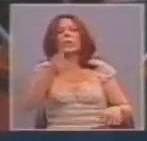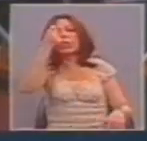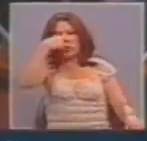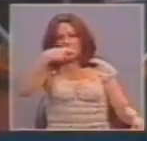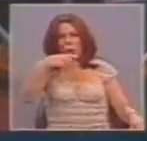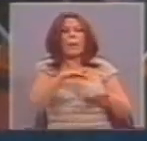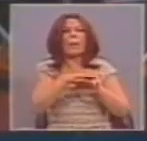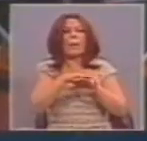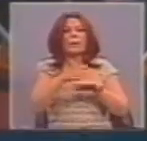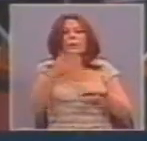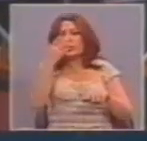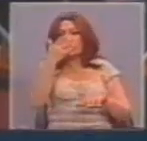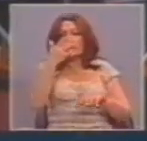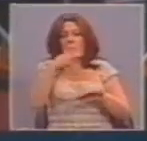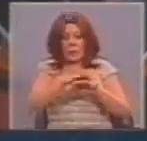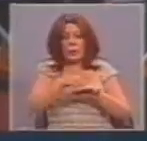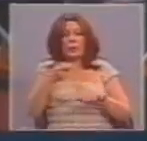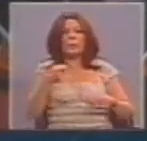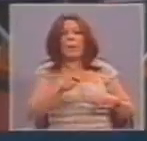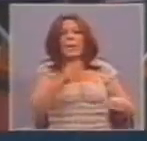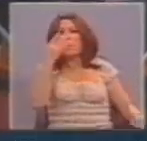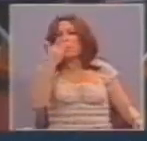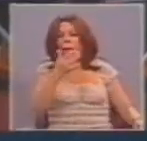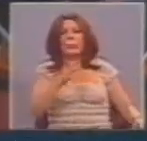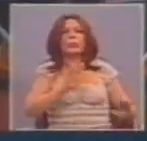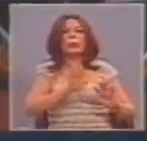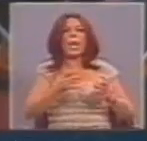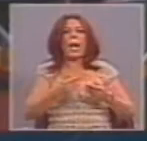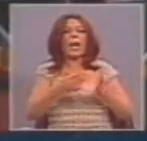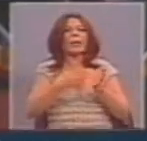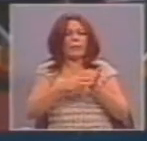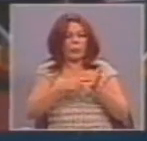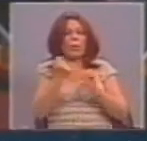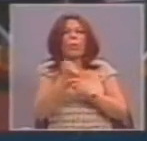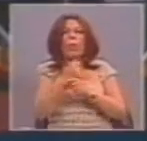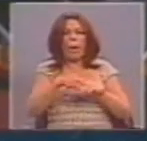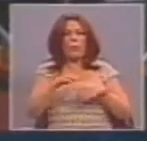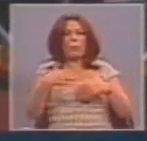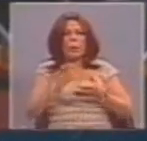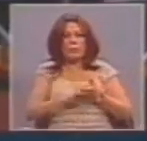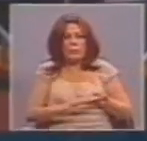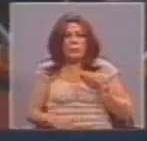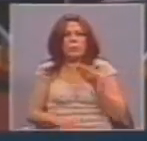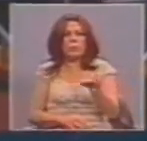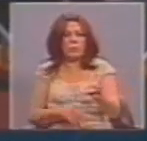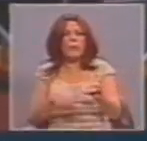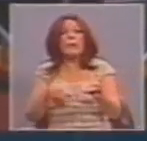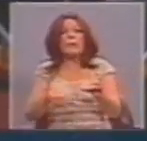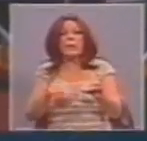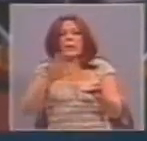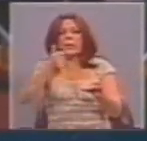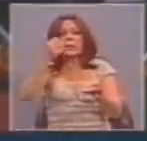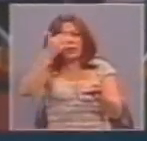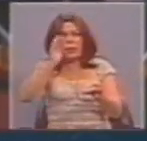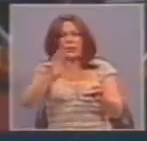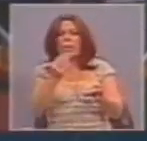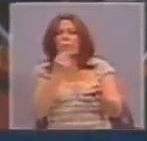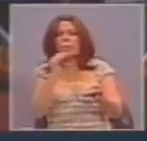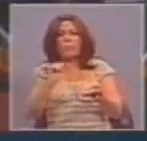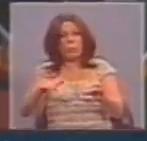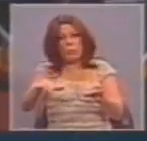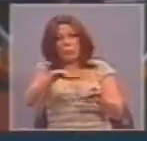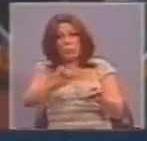A história do peixe-espada preto está em livro. Uma obra que foi apresentada precisamente na altura em que decorre a quinzena gastronómica